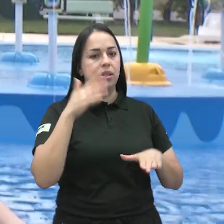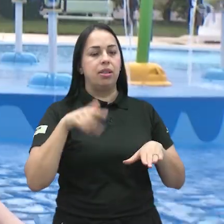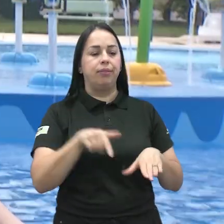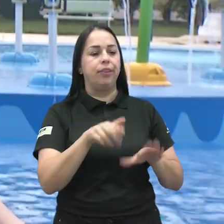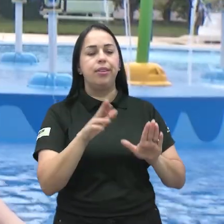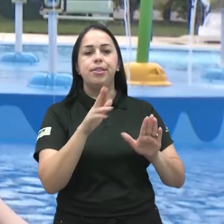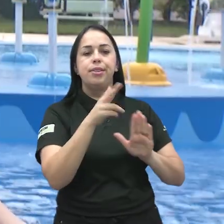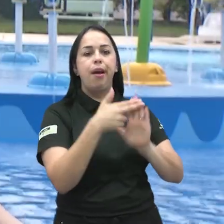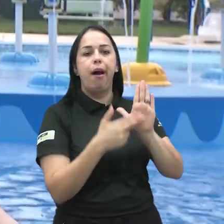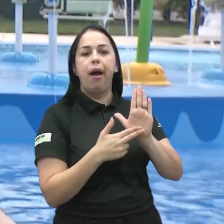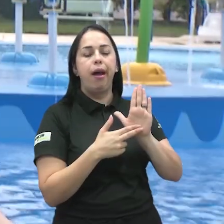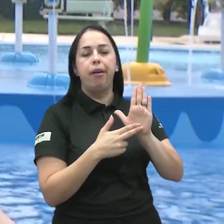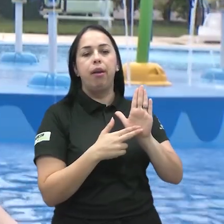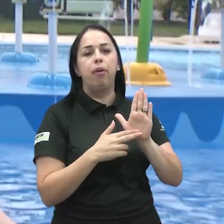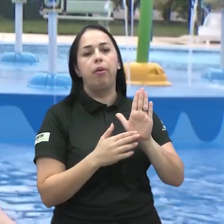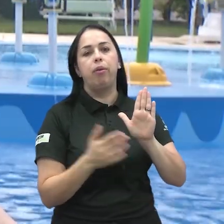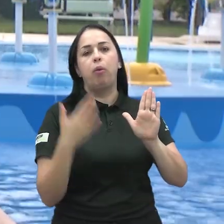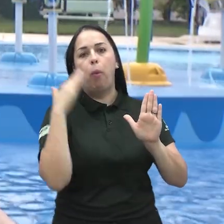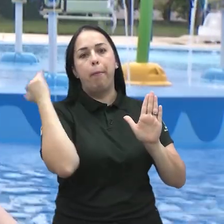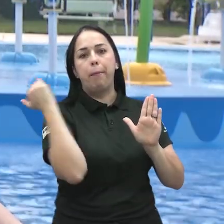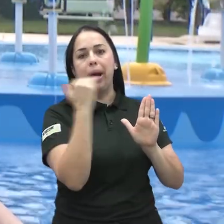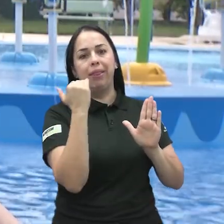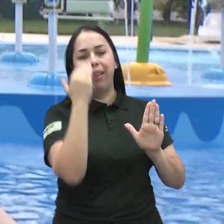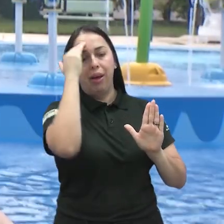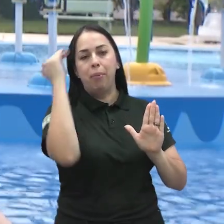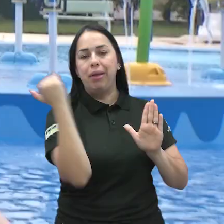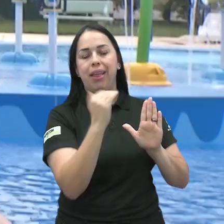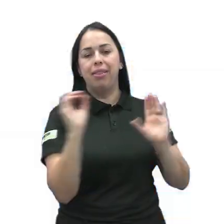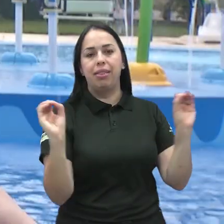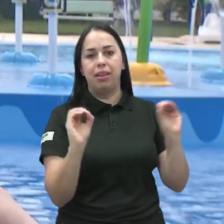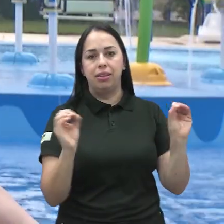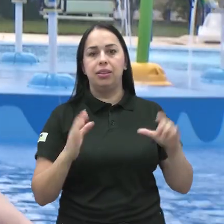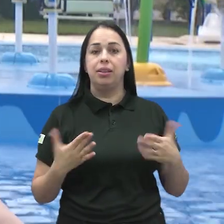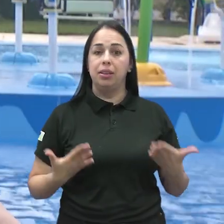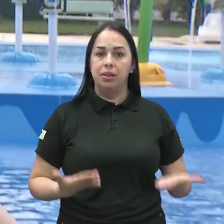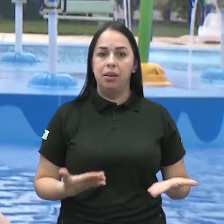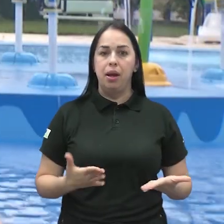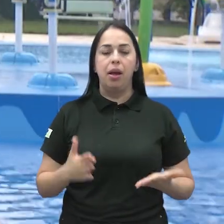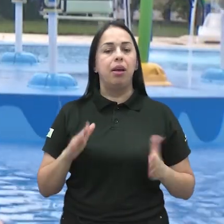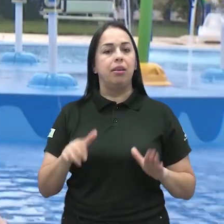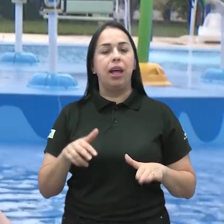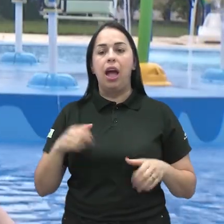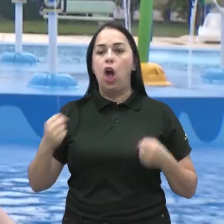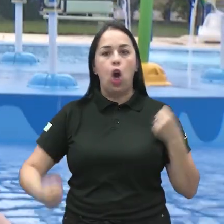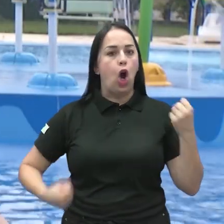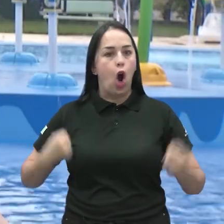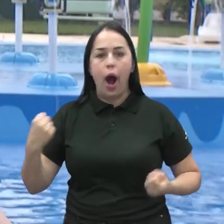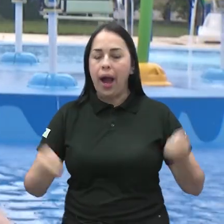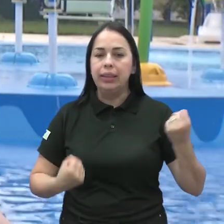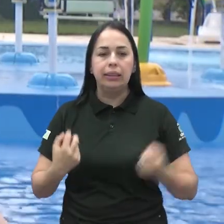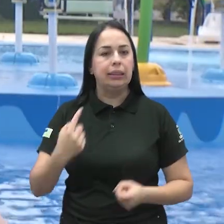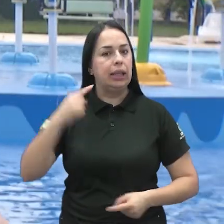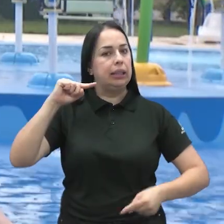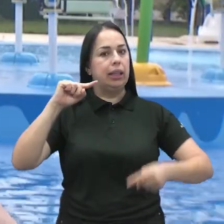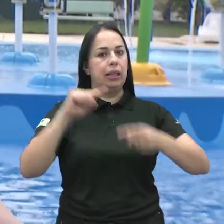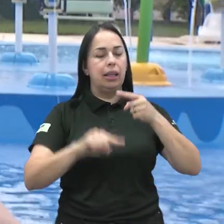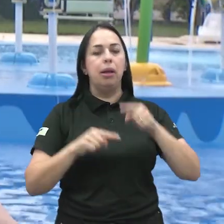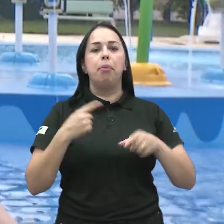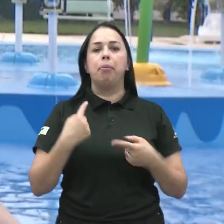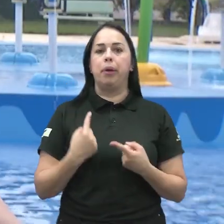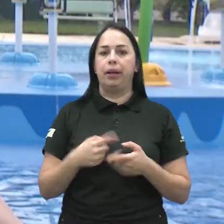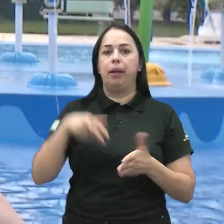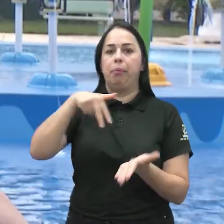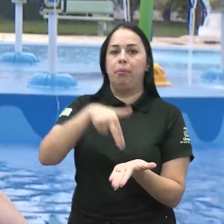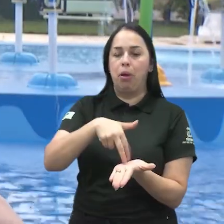não cumprir as regras da política interna ou da segurança interna do parque. No modo geral, o princípio é não correr dentro do parque, porque existe o